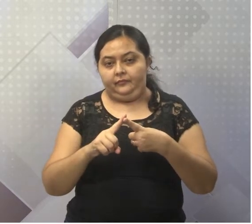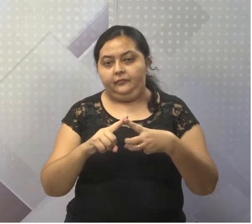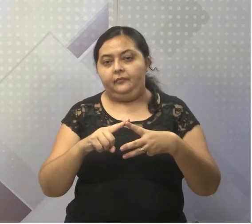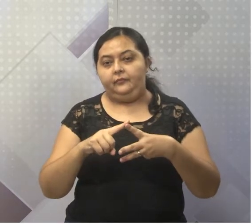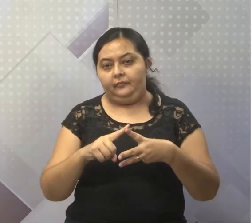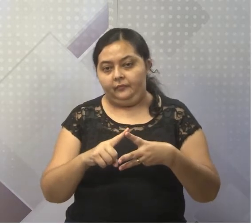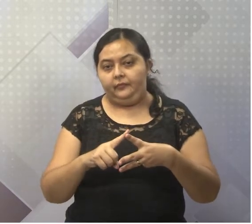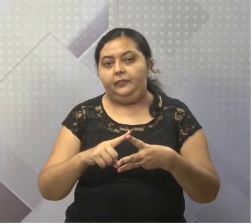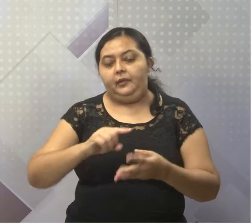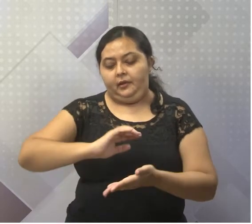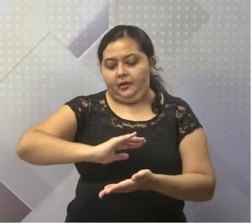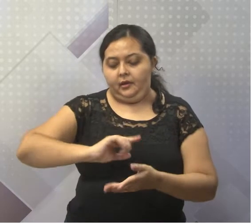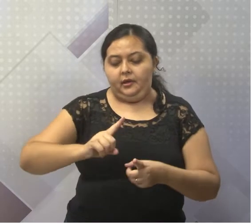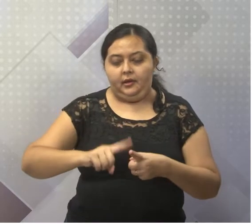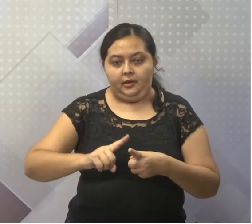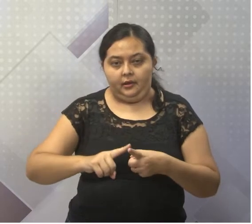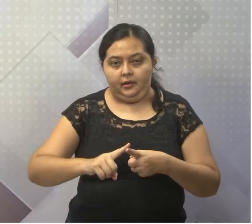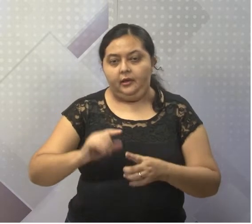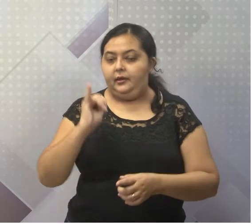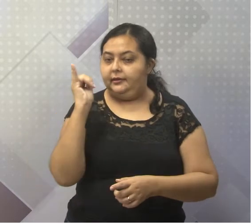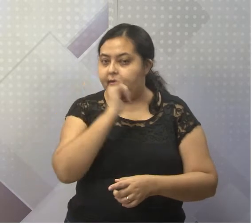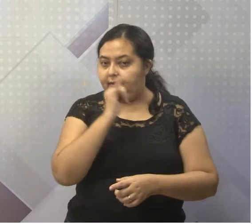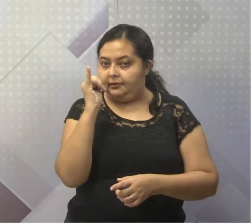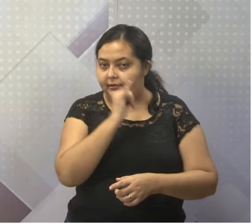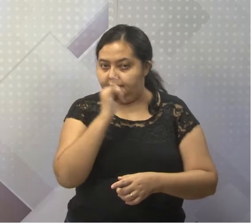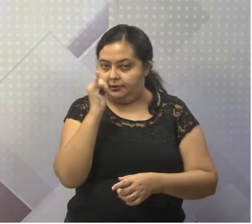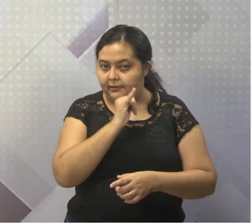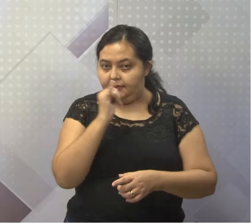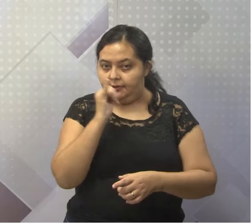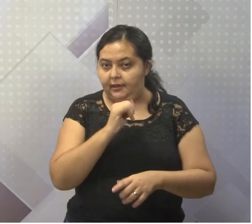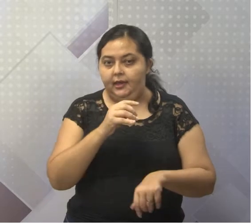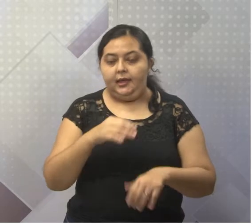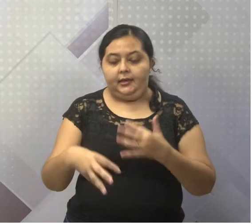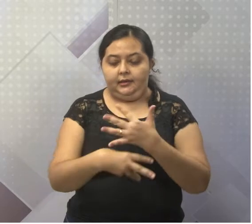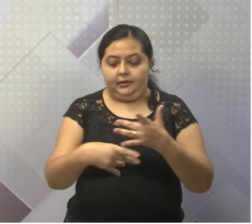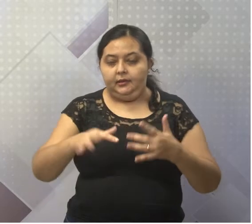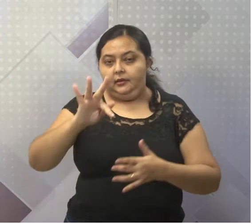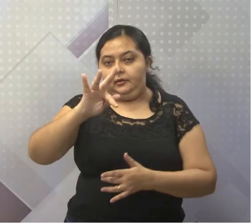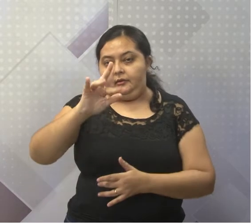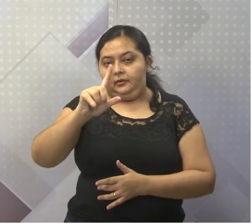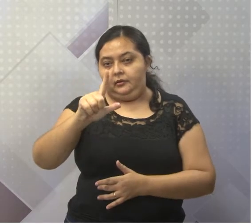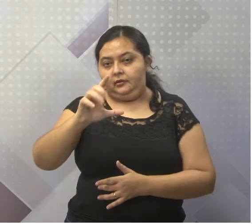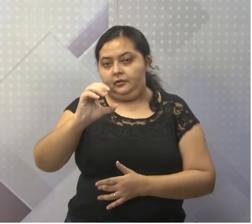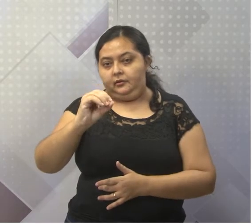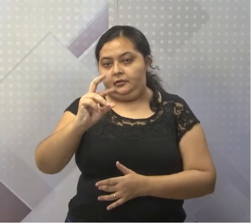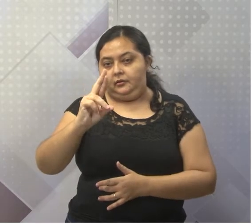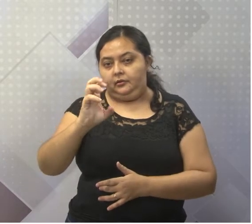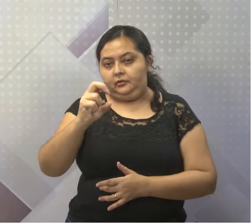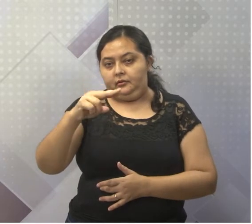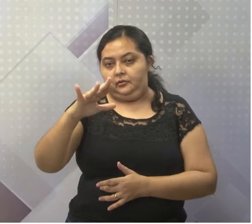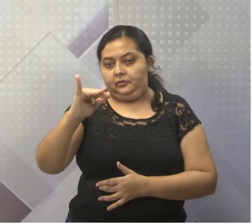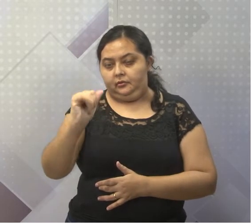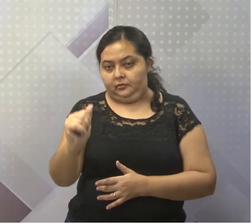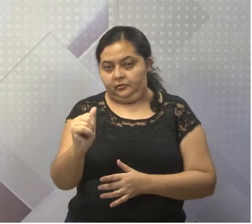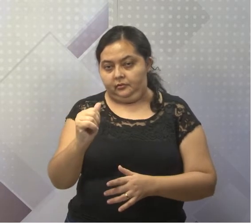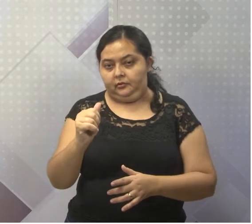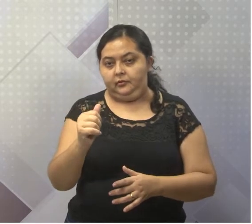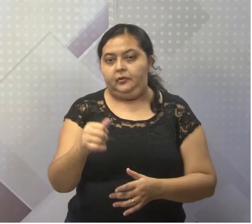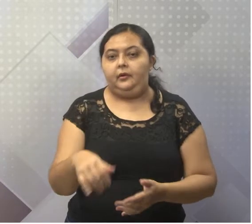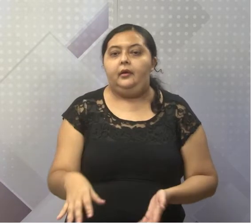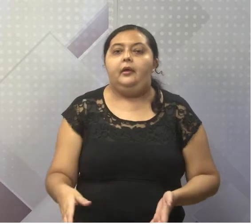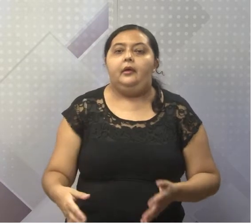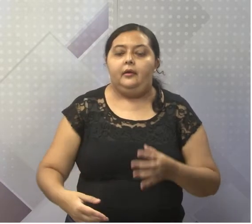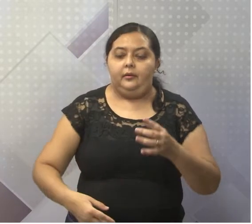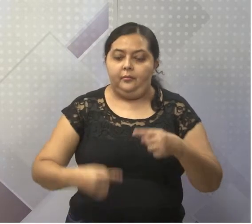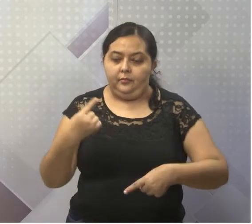italiano que ocorreu principalmente na cidade de Florença o centro político econômico e cultural